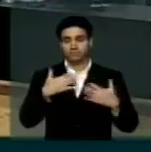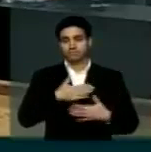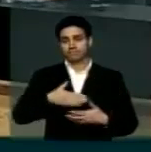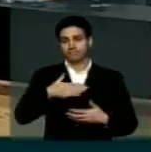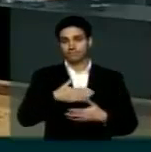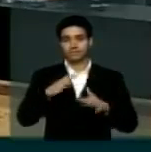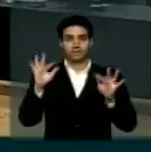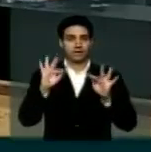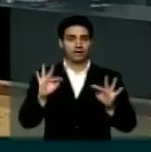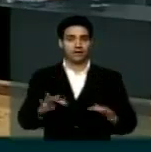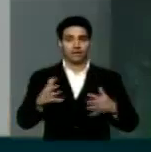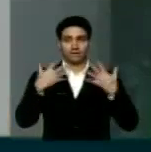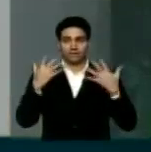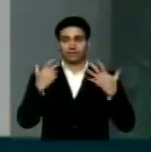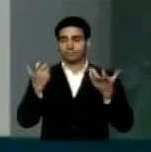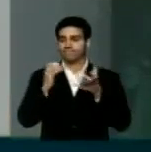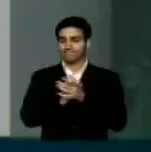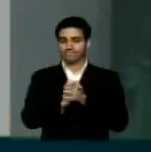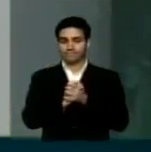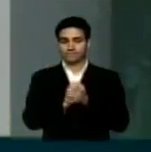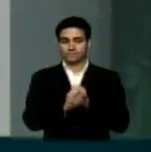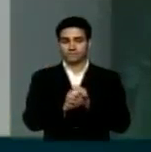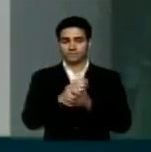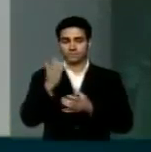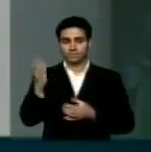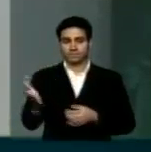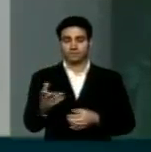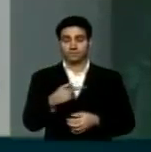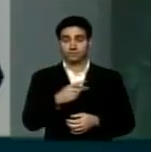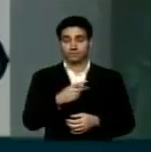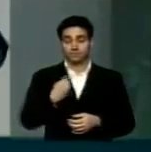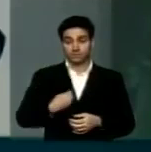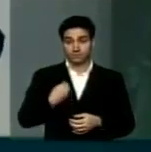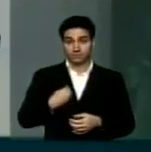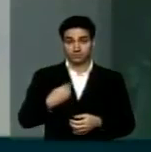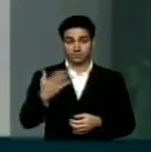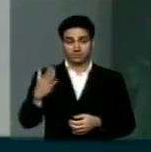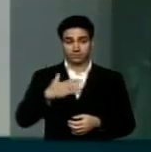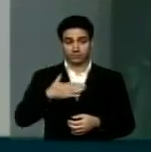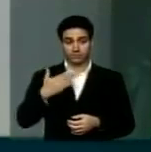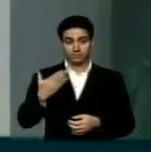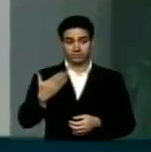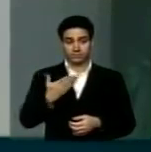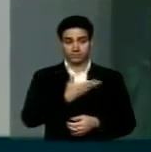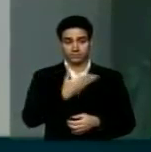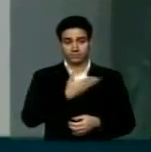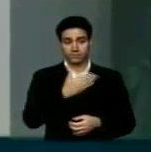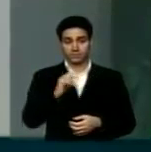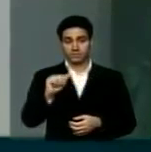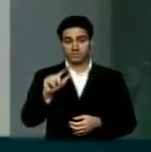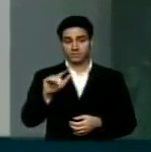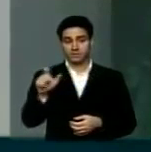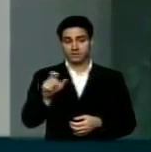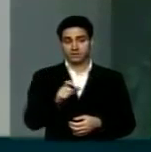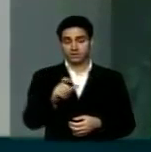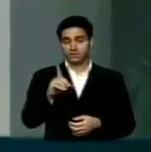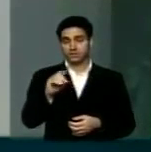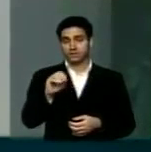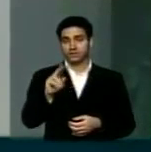prazer e alegria cumprimentar a presença do meu prezado amigo Alex